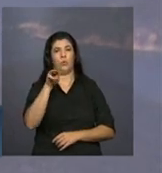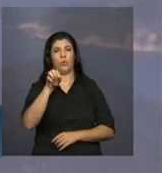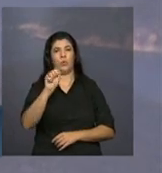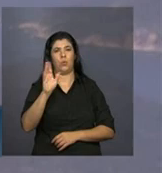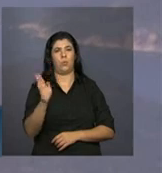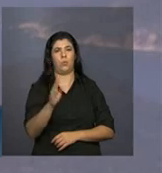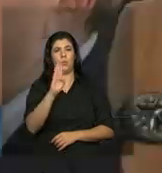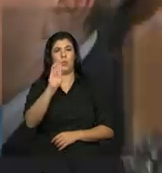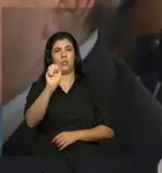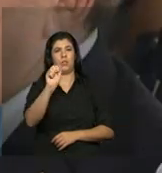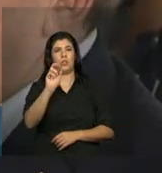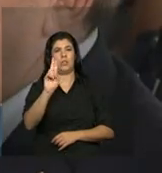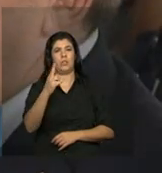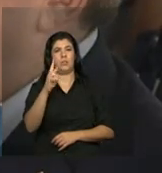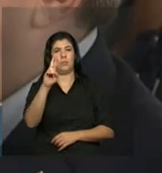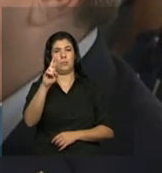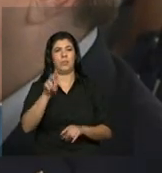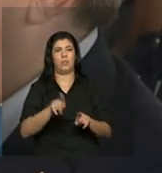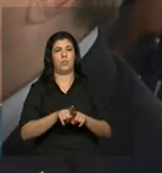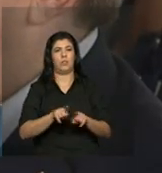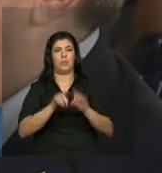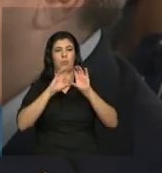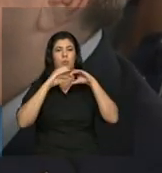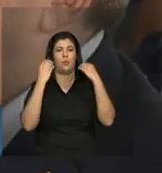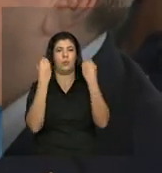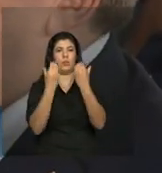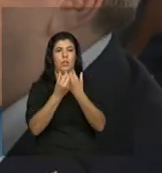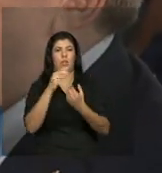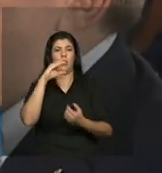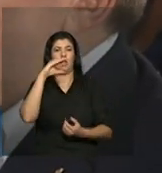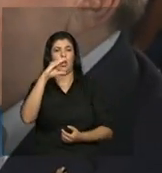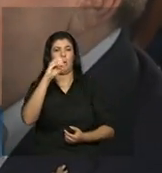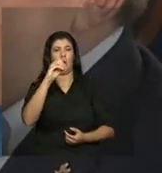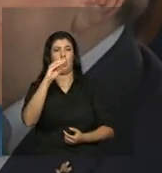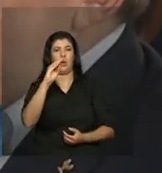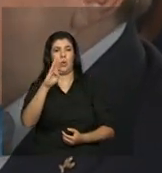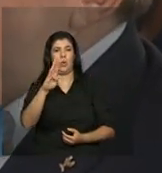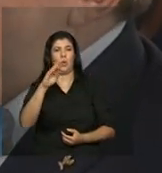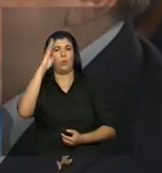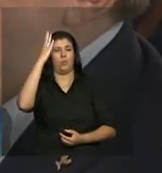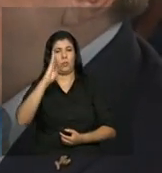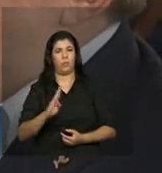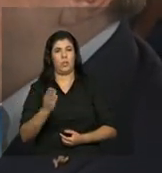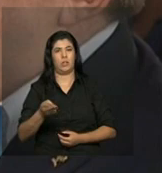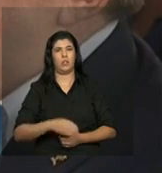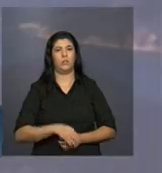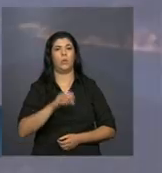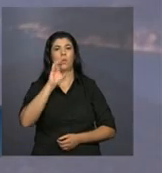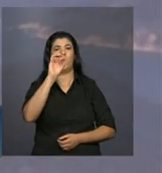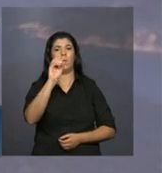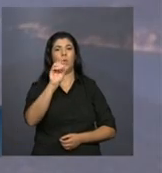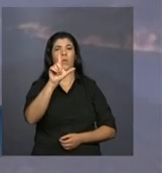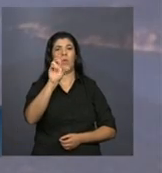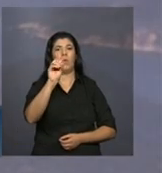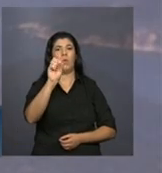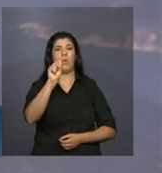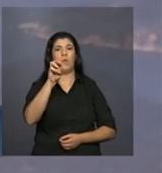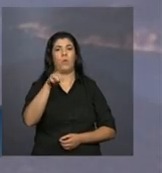nosso Comitê Olímpico Brasileiro, o COB, o Nussmann. Cumprimentar meu querido